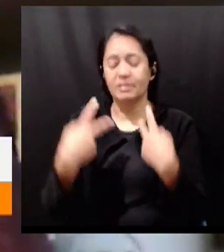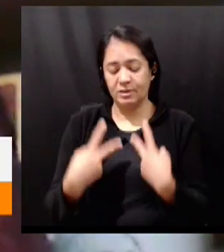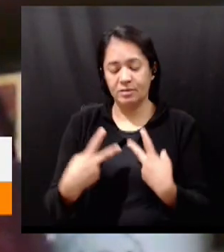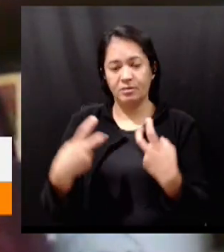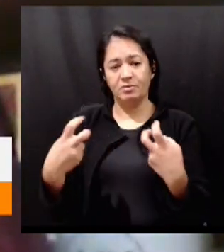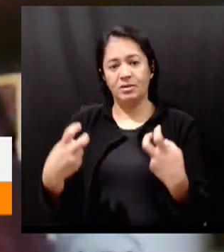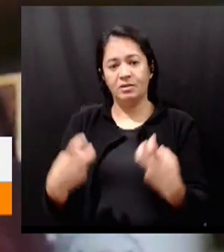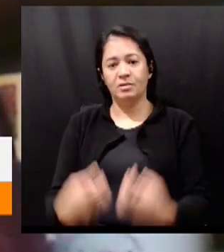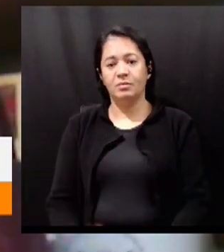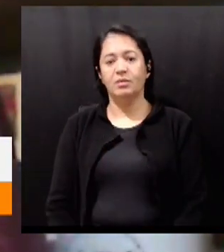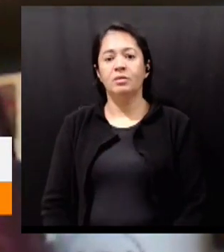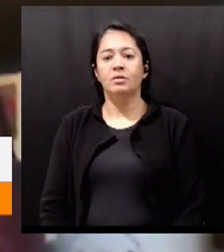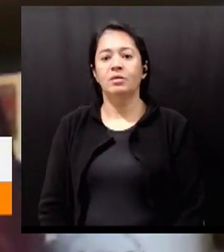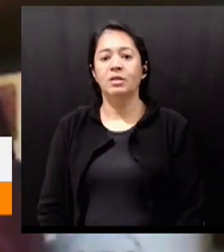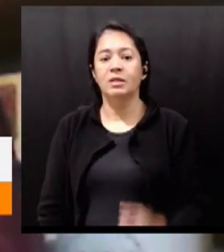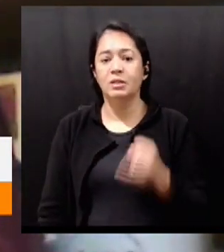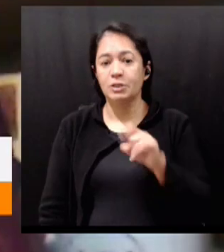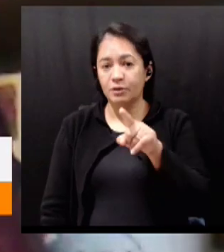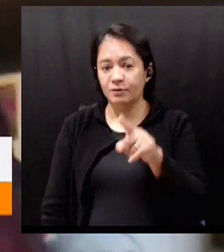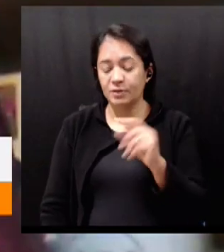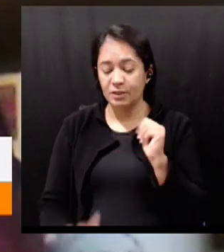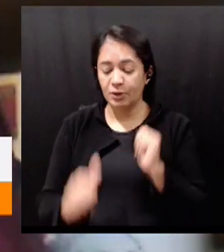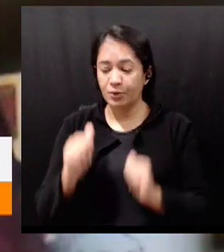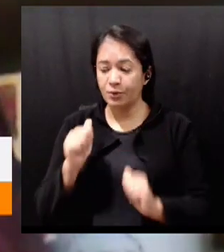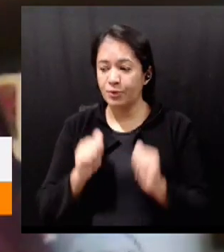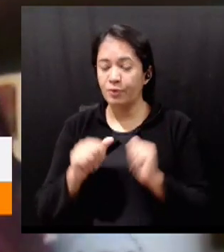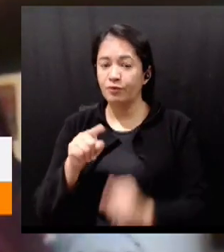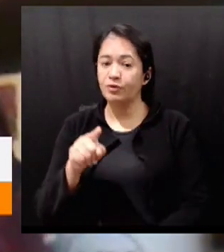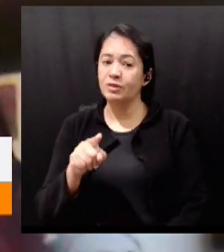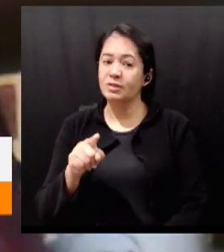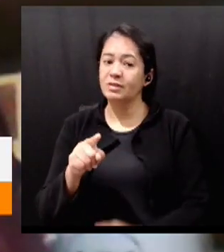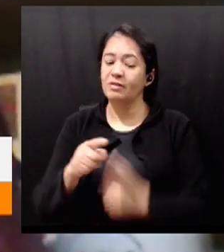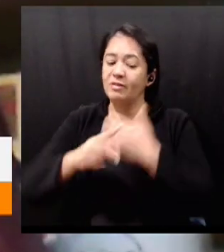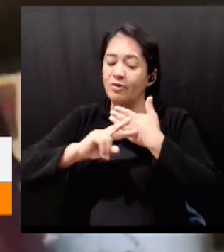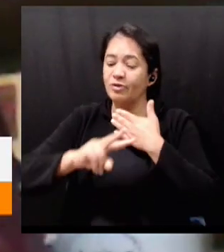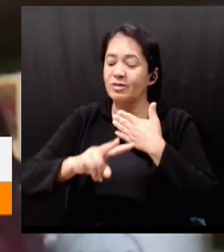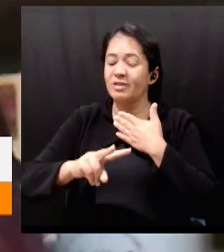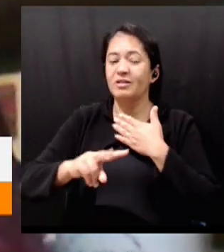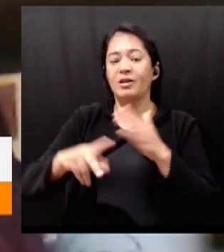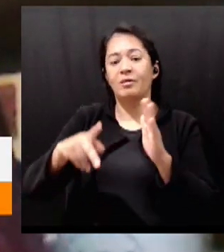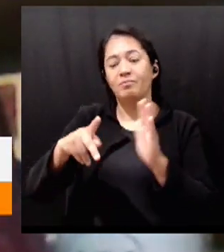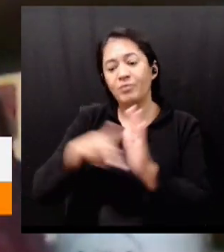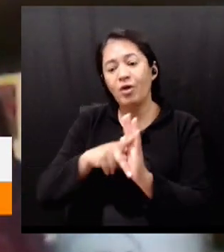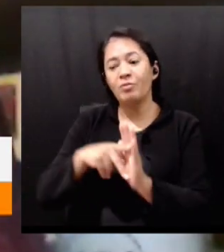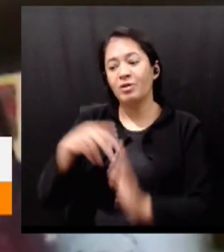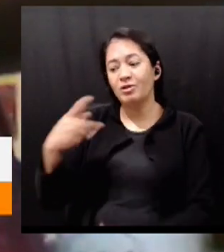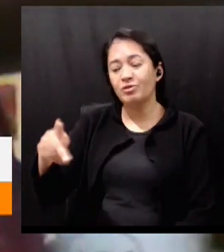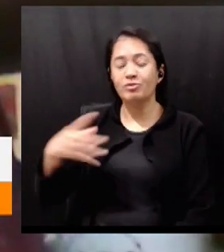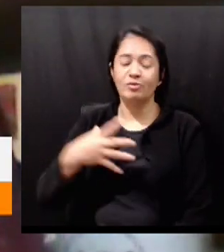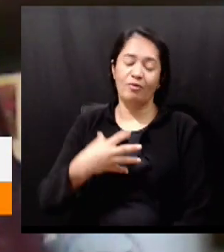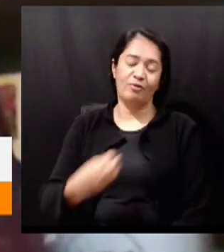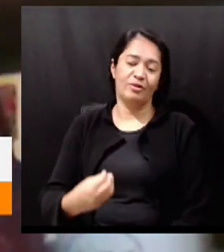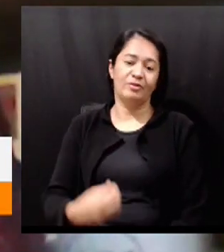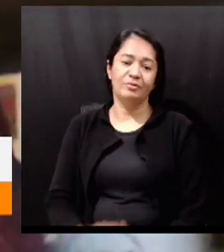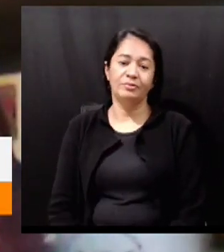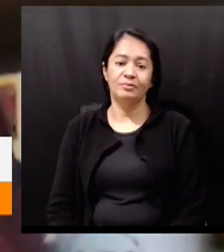que se você está ansiosa, você vai acabar projetando aquela ansiedade na criança e